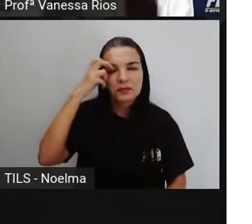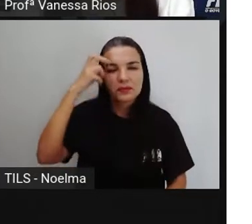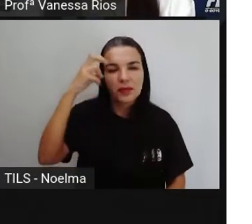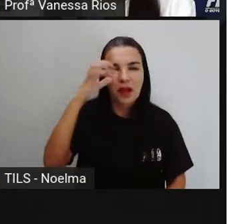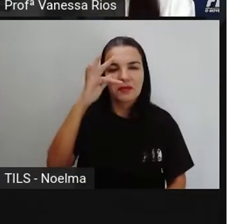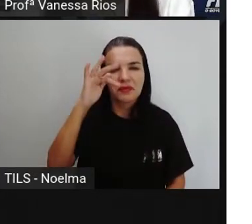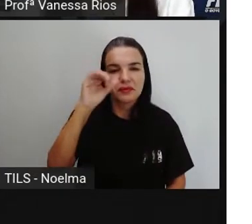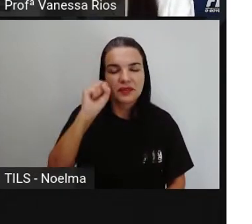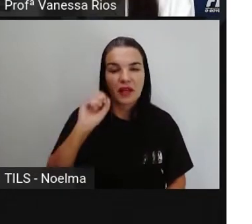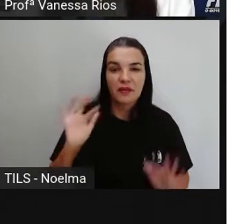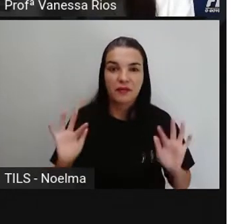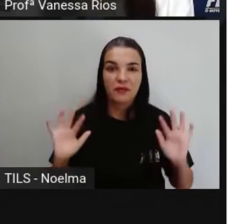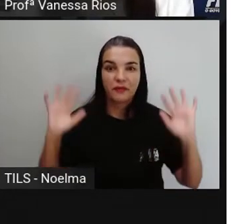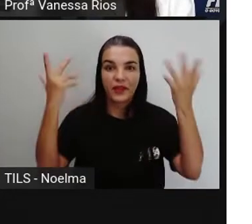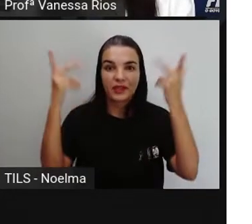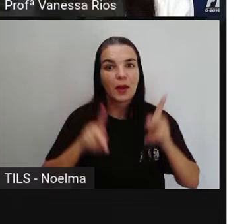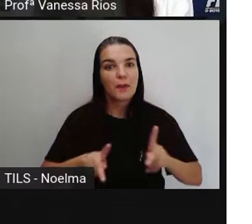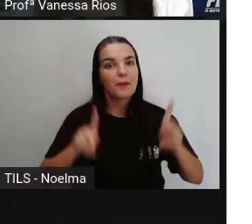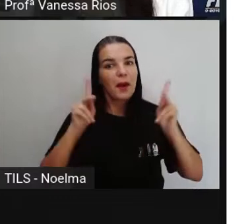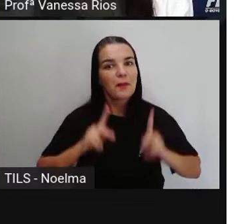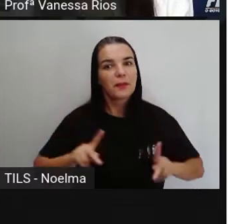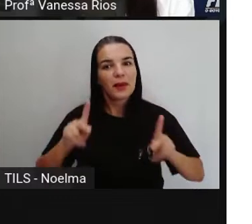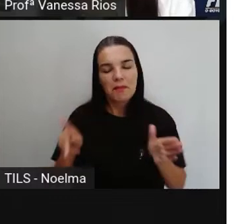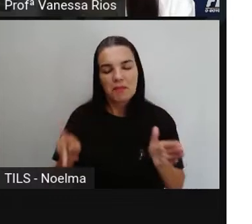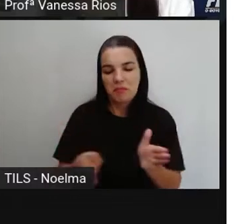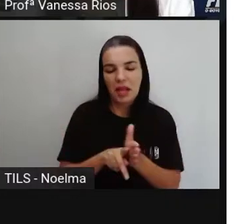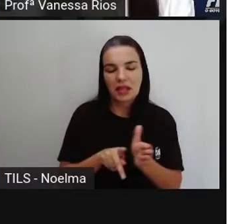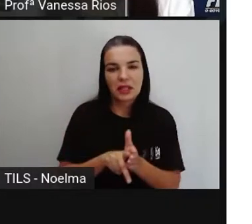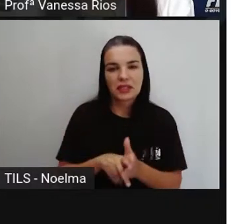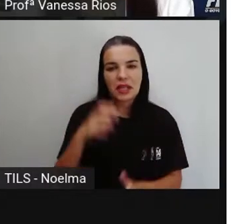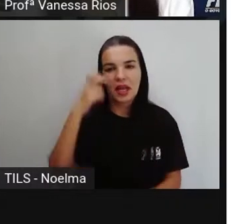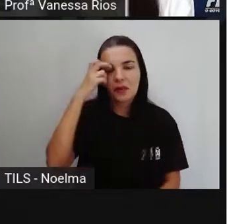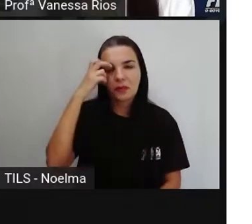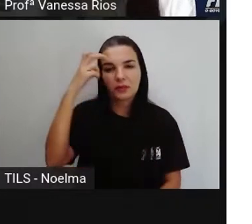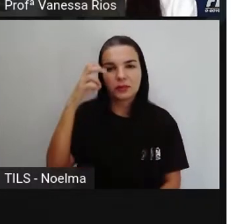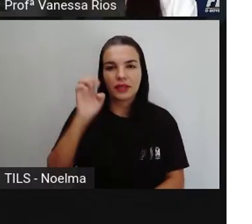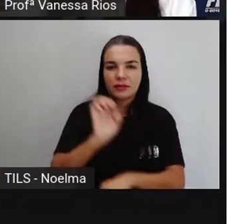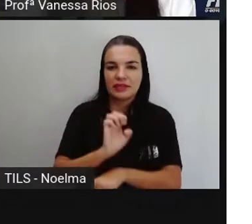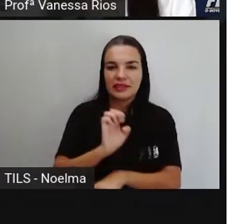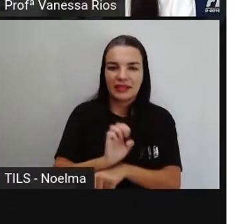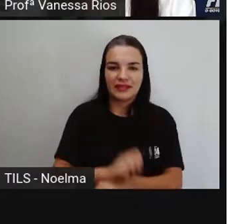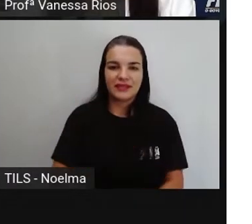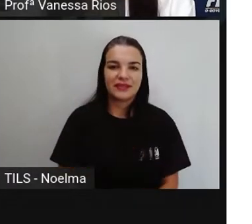festa popular, que faz parte da cultura do nosso estado.